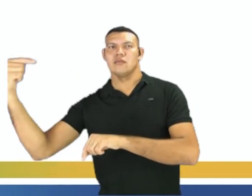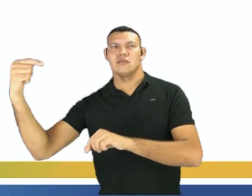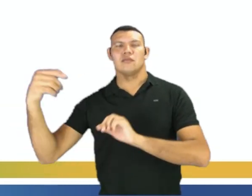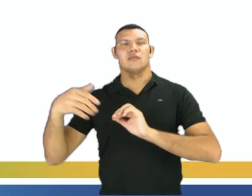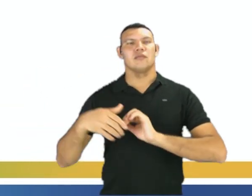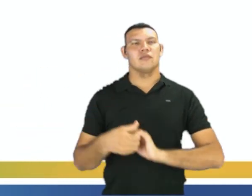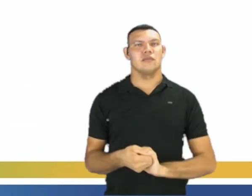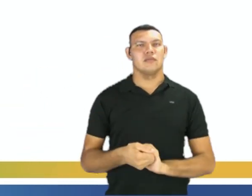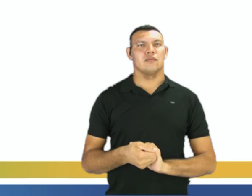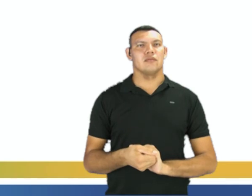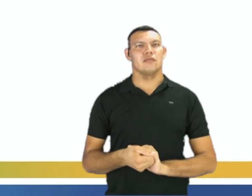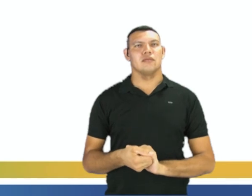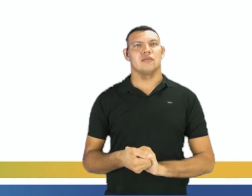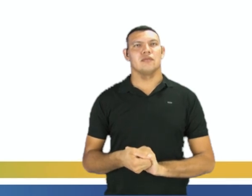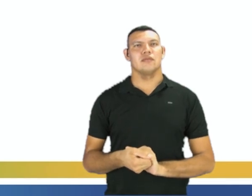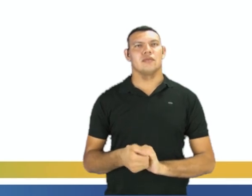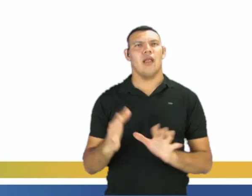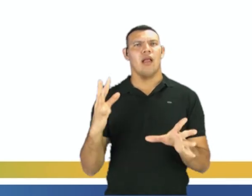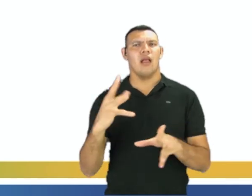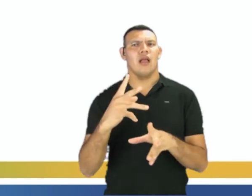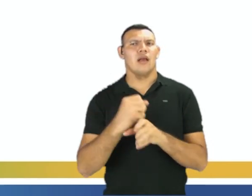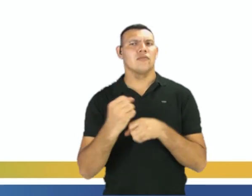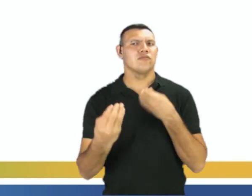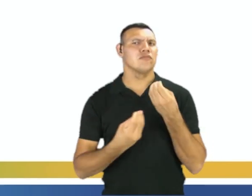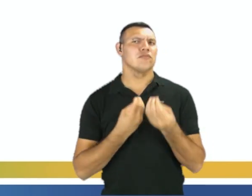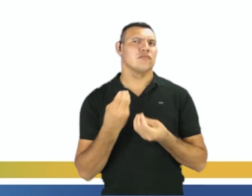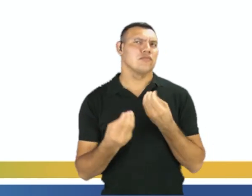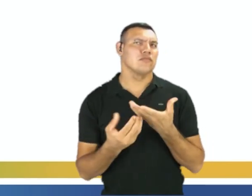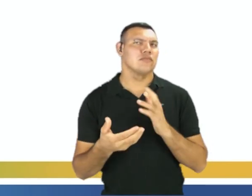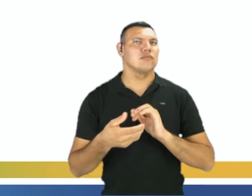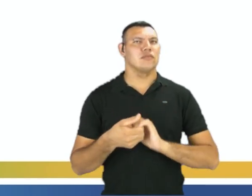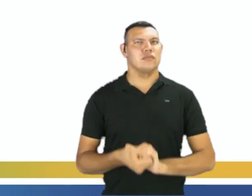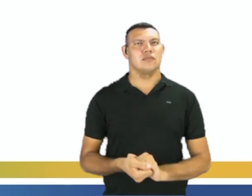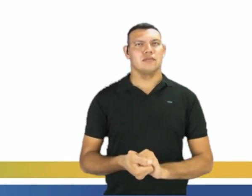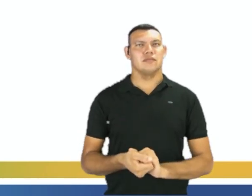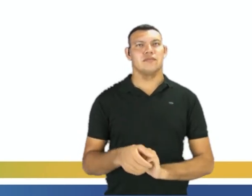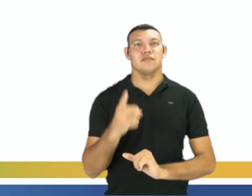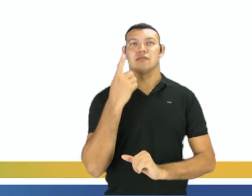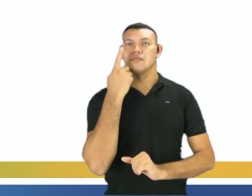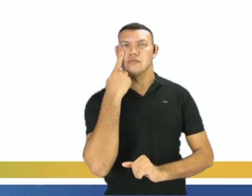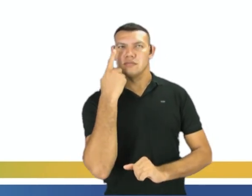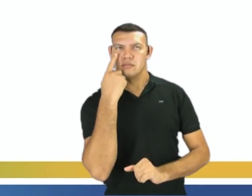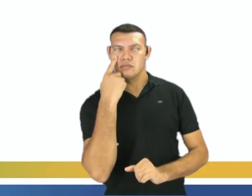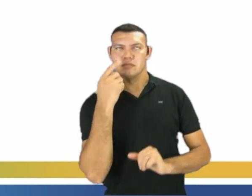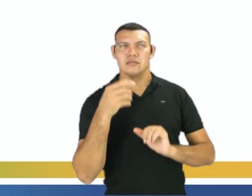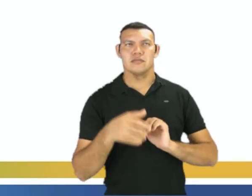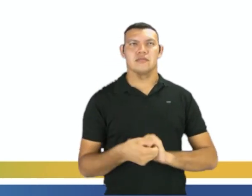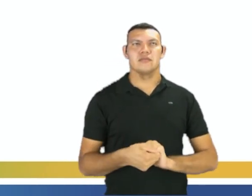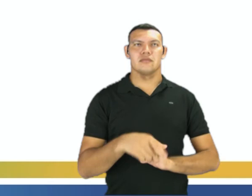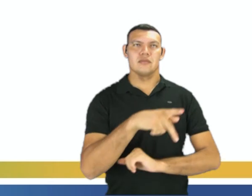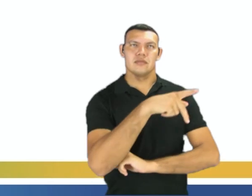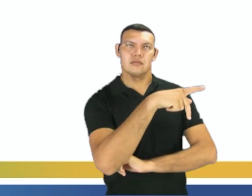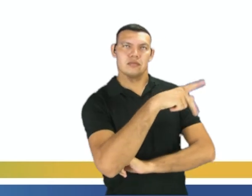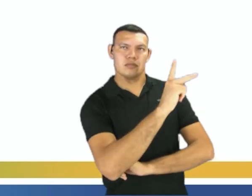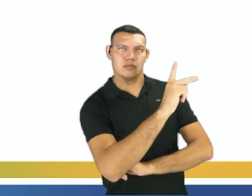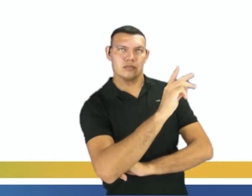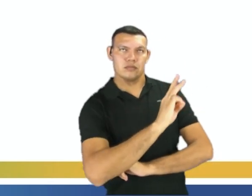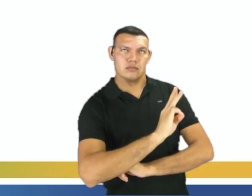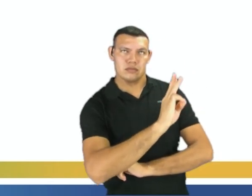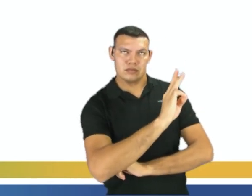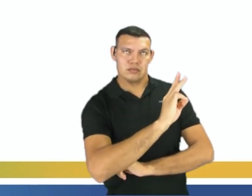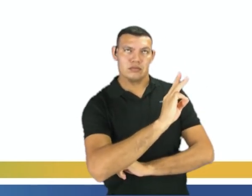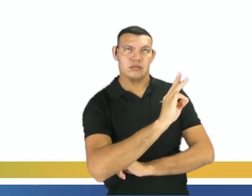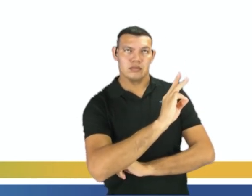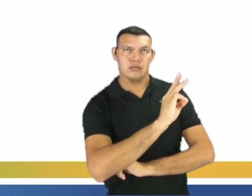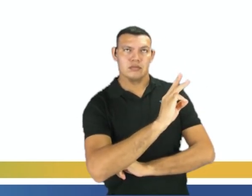OH-. Como calcular então? Então nós temos aqui, a gente viu que o potencial iônico da